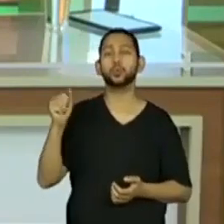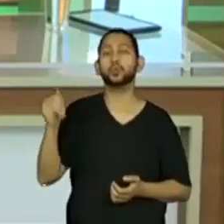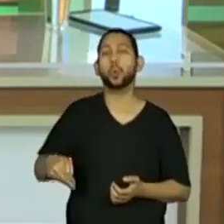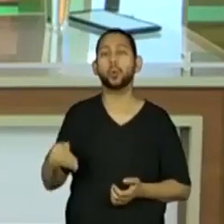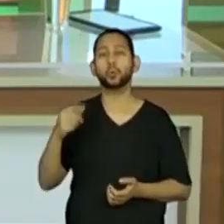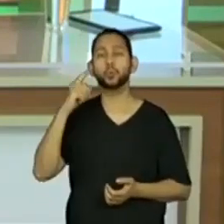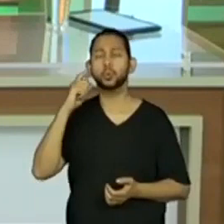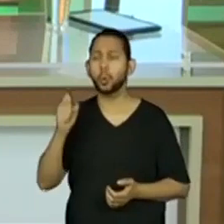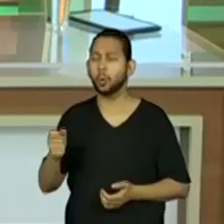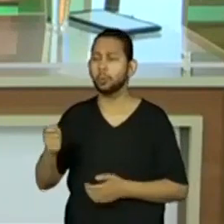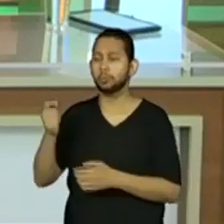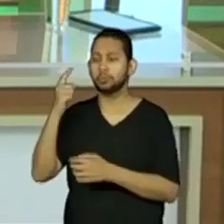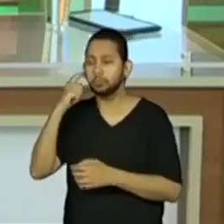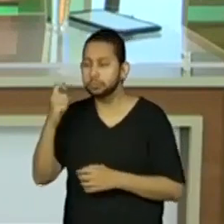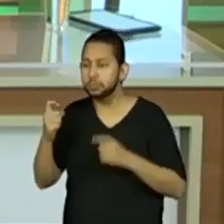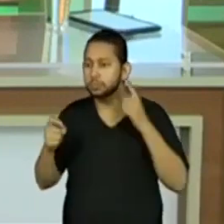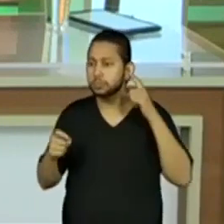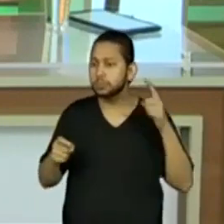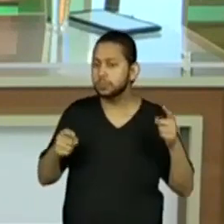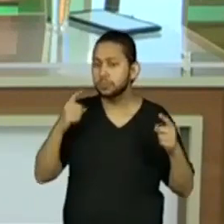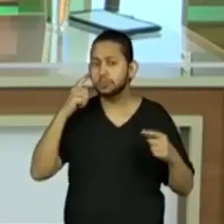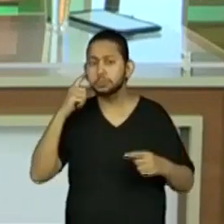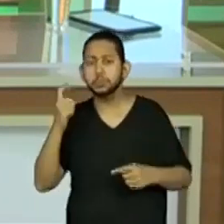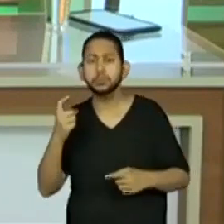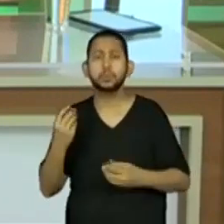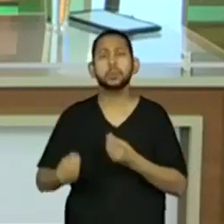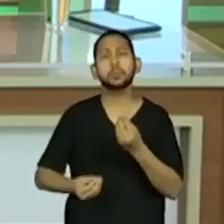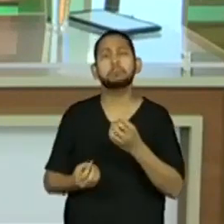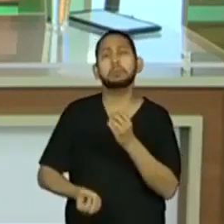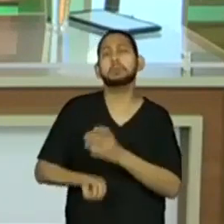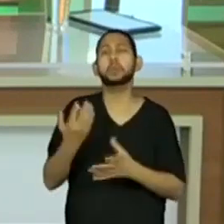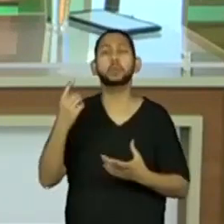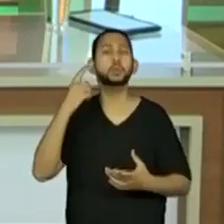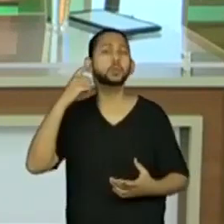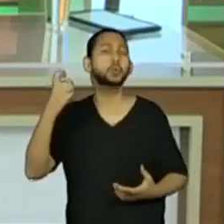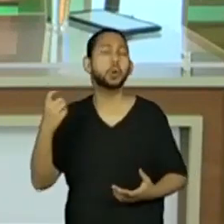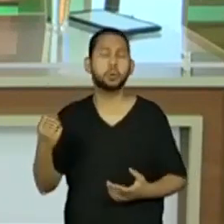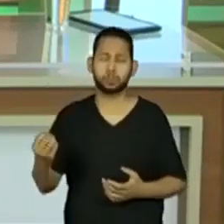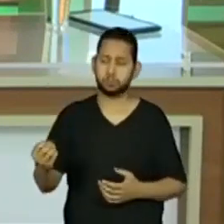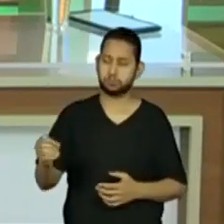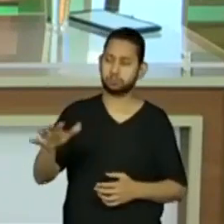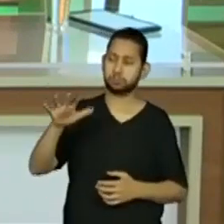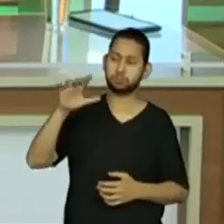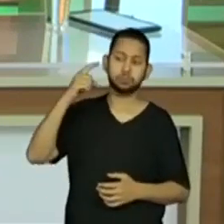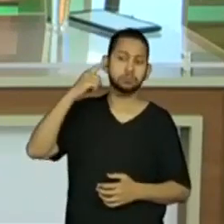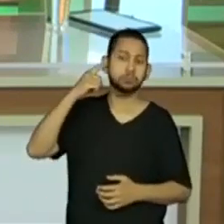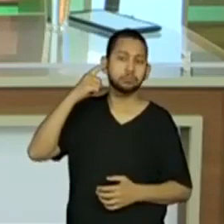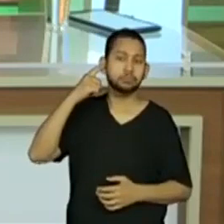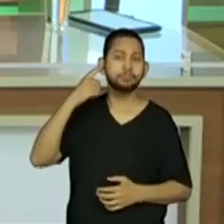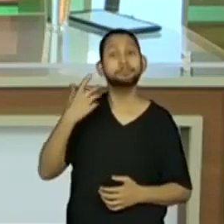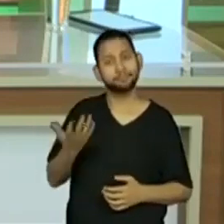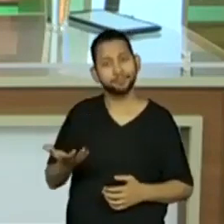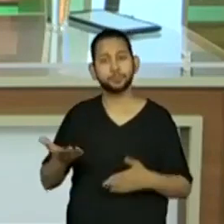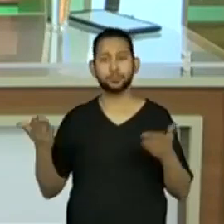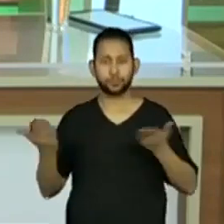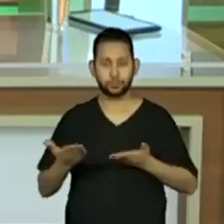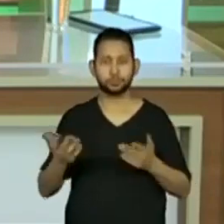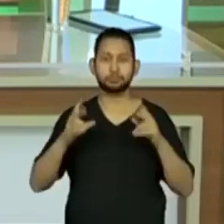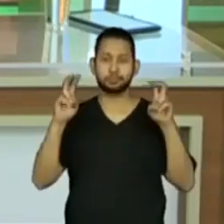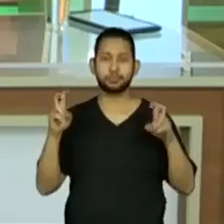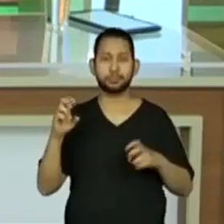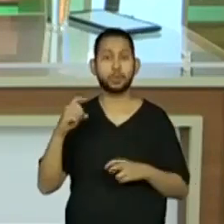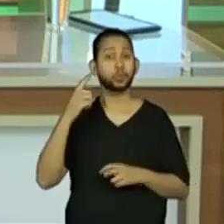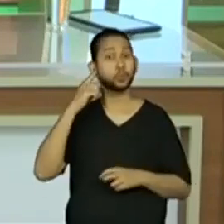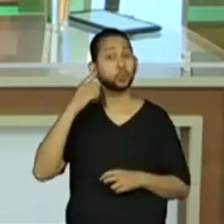os sons? Como são produzidos os sons? Então, o objetivo de hoje é produzir sons a partir